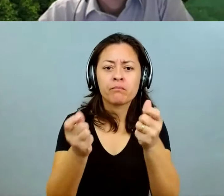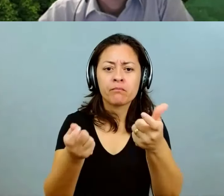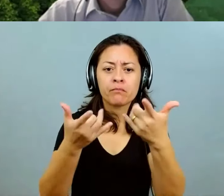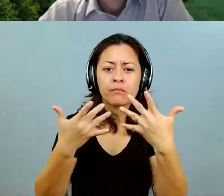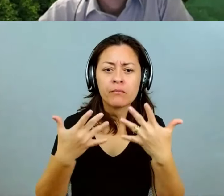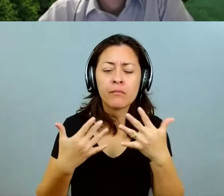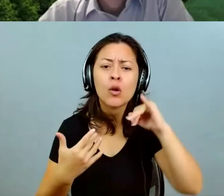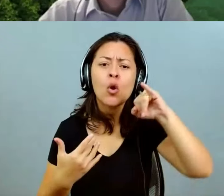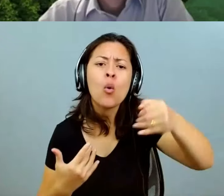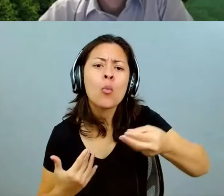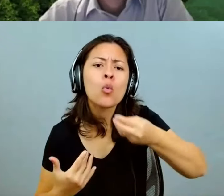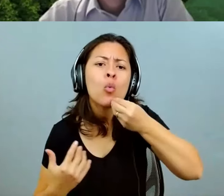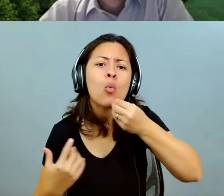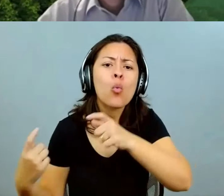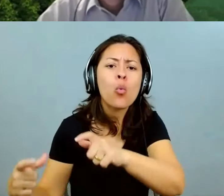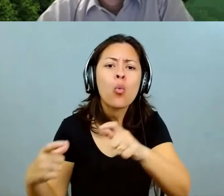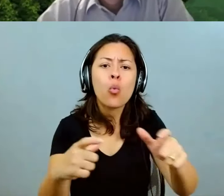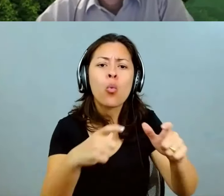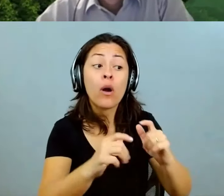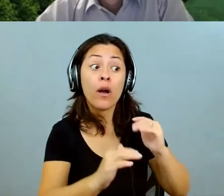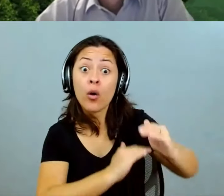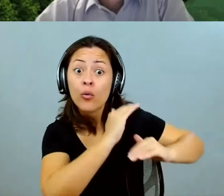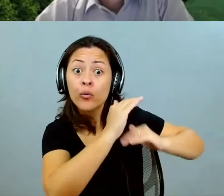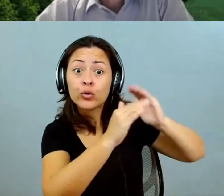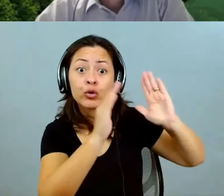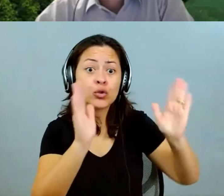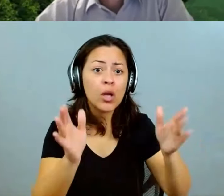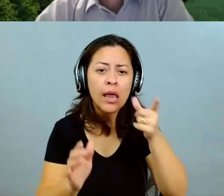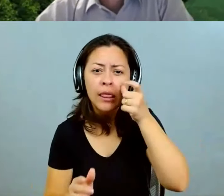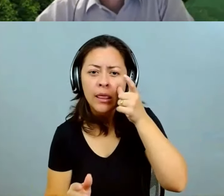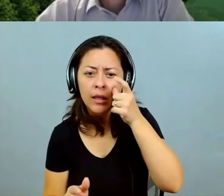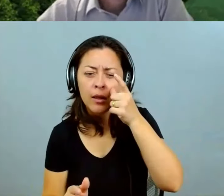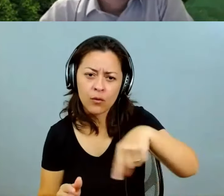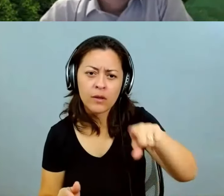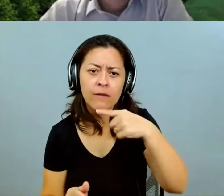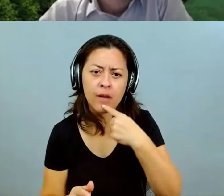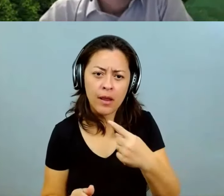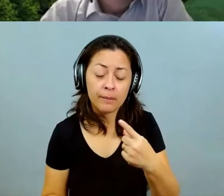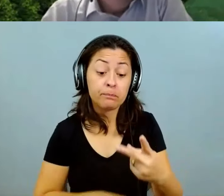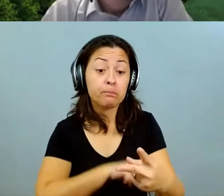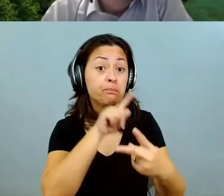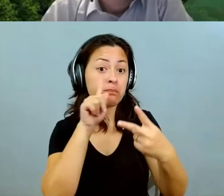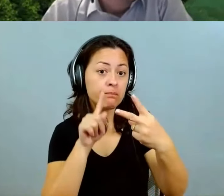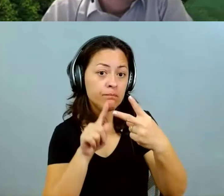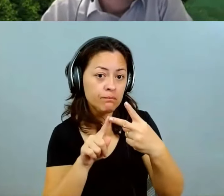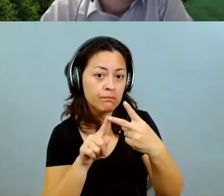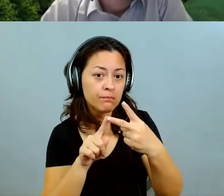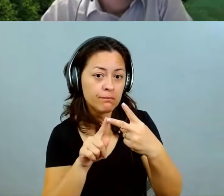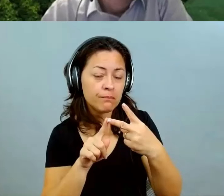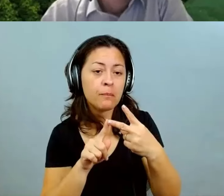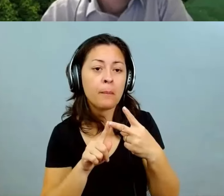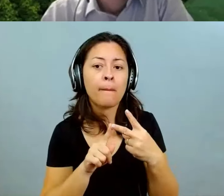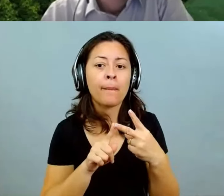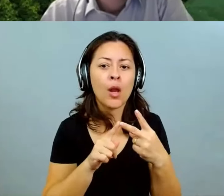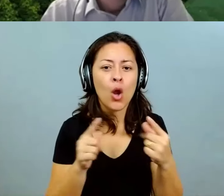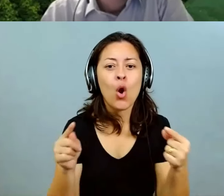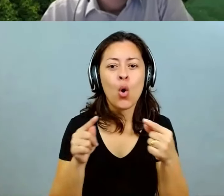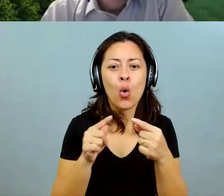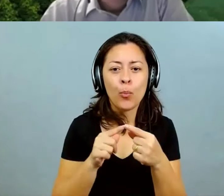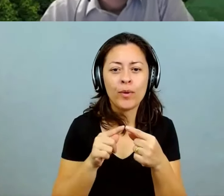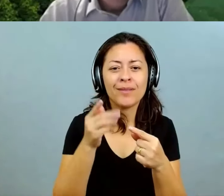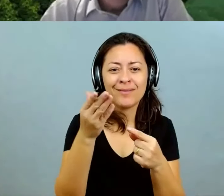oportunidades estão e como é que elas estão evoluindo seria bem interessante E aí a segunda eh talvez mais pro pro pavinato